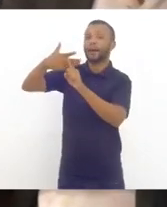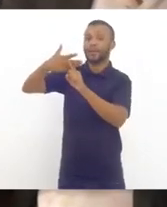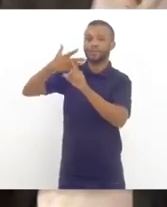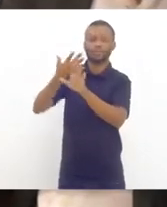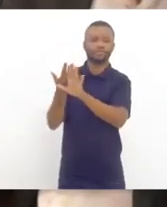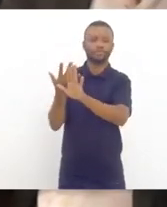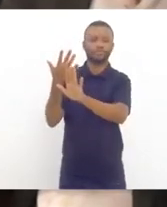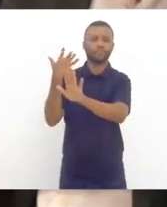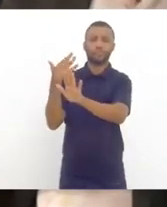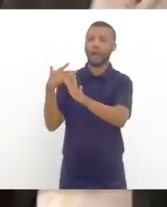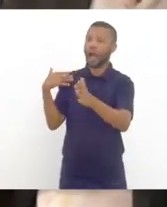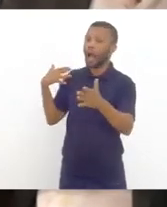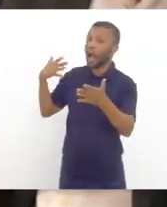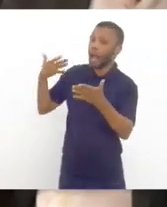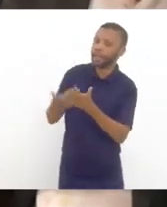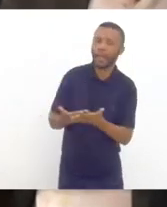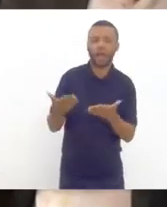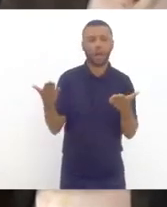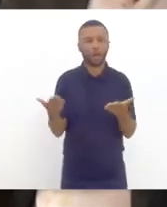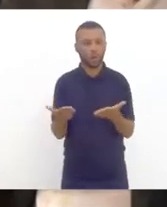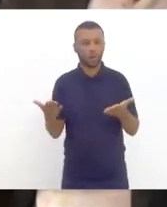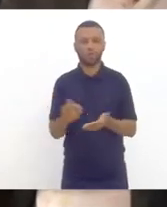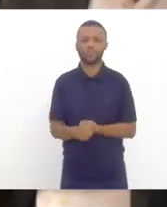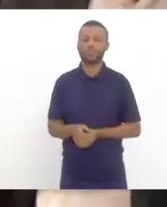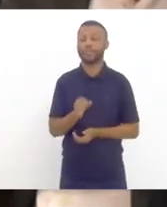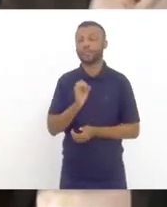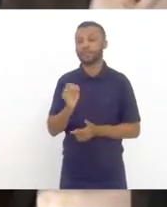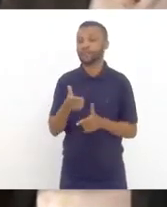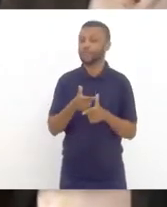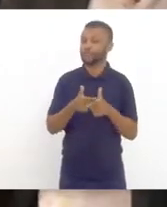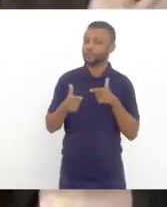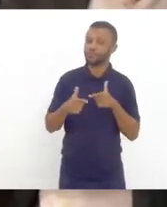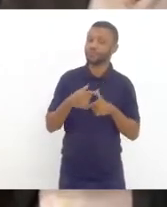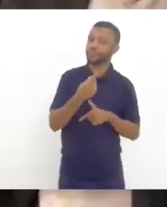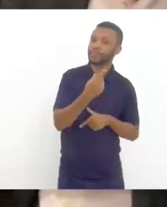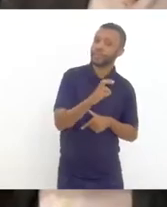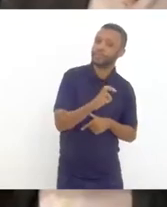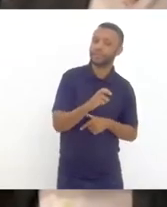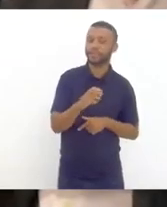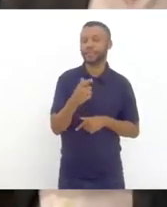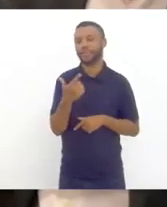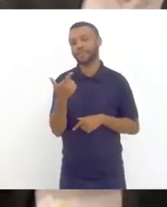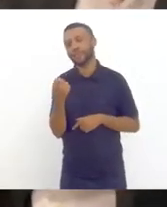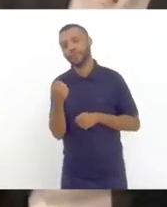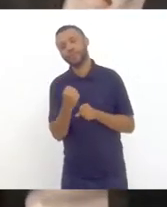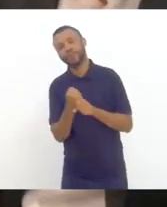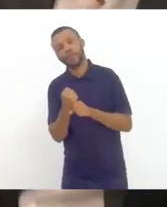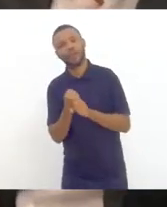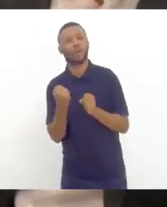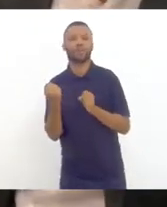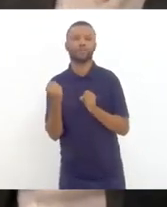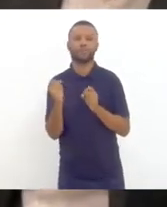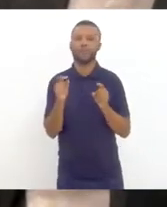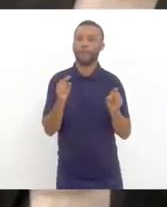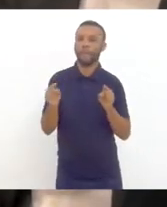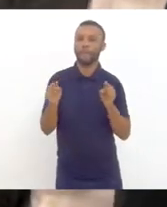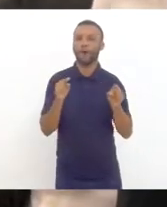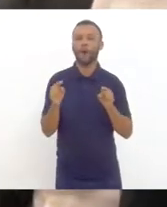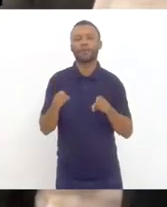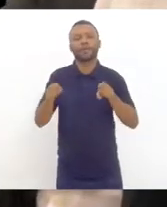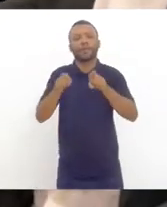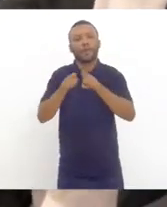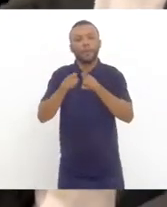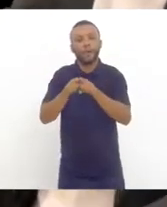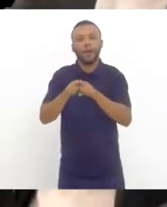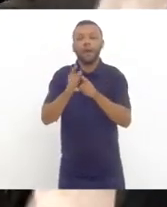Então, se for decidido a divisão por 15 anos, ou 20 anos, ou 25 anos, isso também será a divisão para